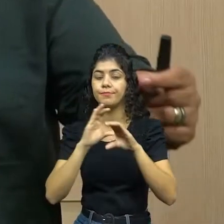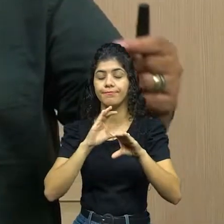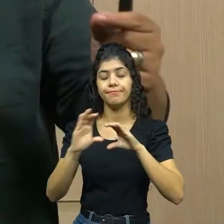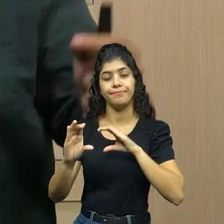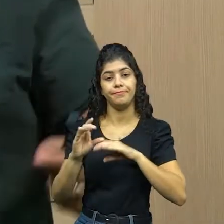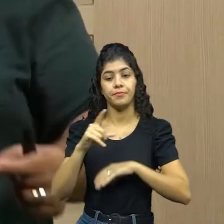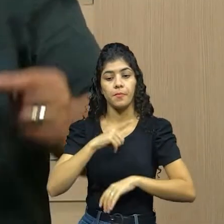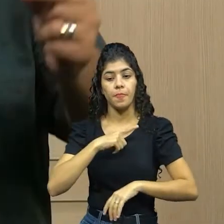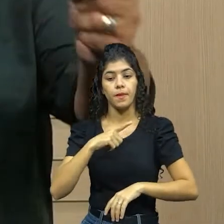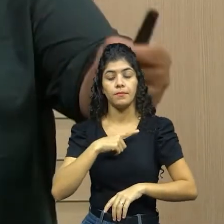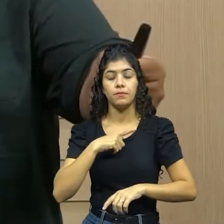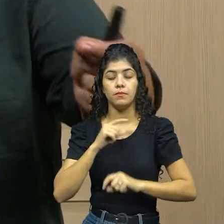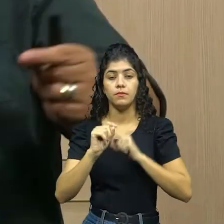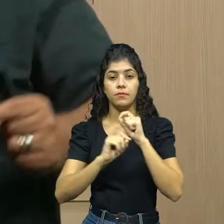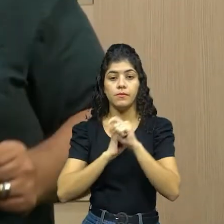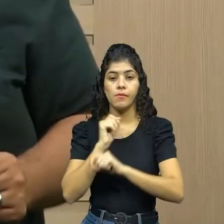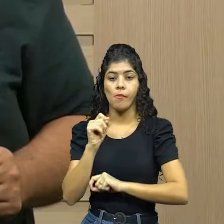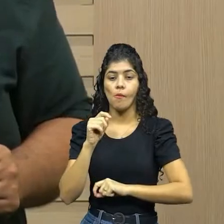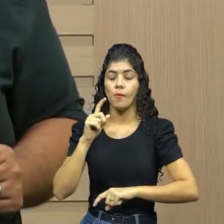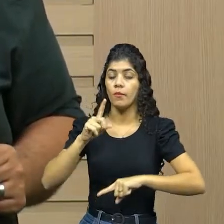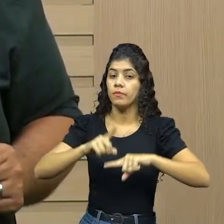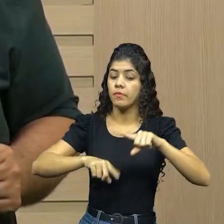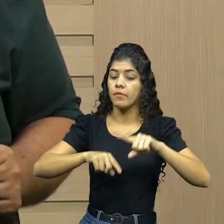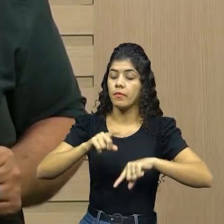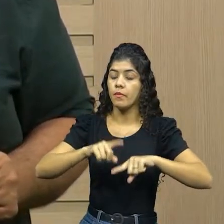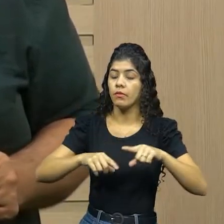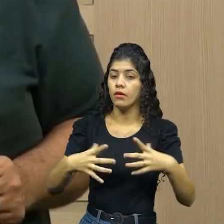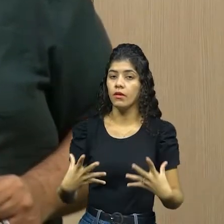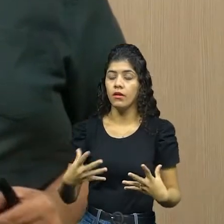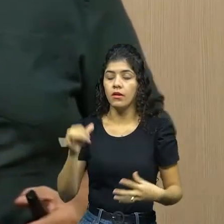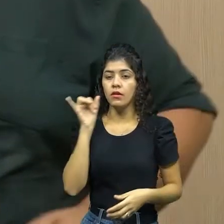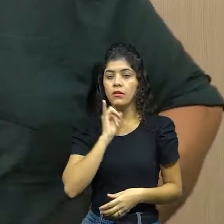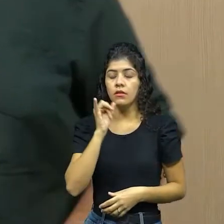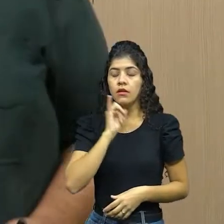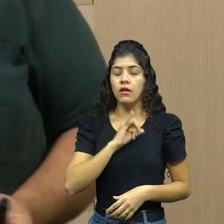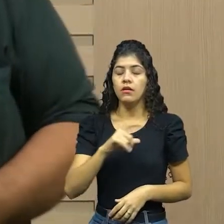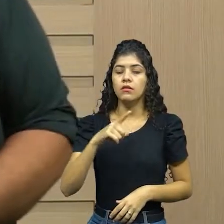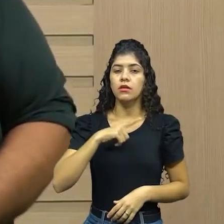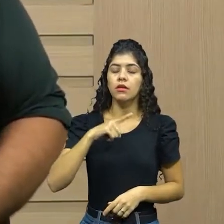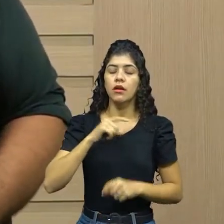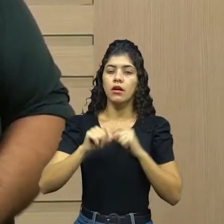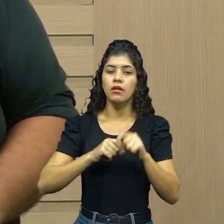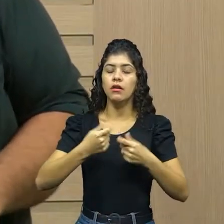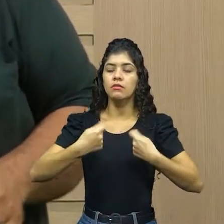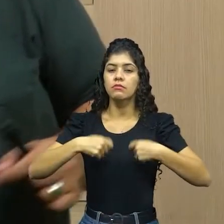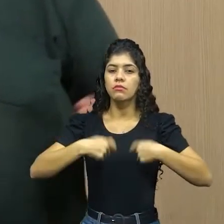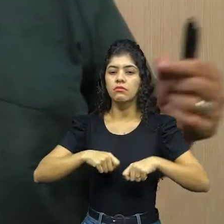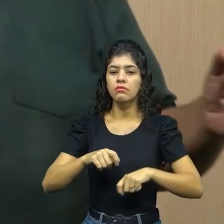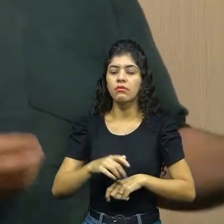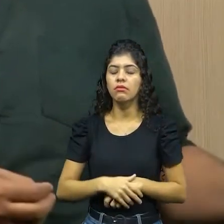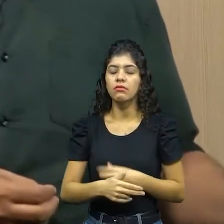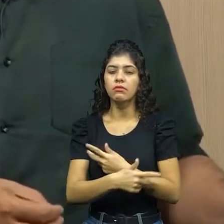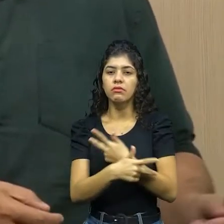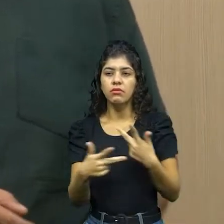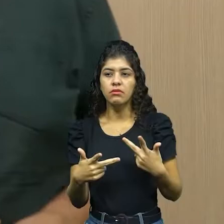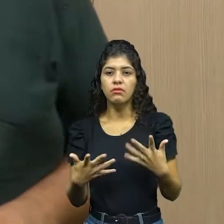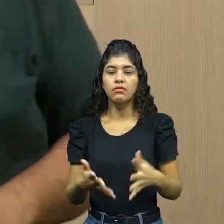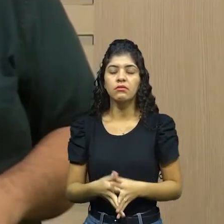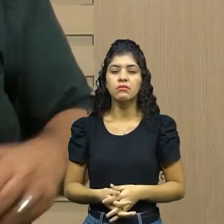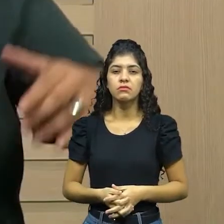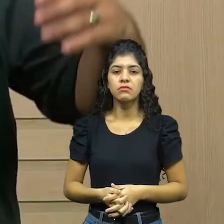comunicar que existe esse produto. Por exemplo, se eu tenho uma necessidade de tal